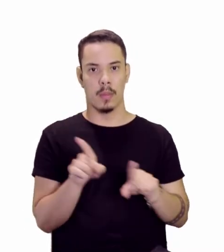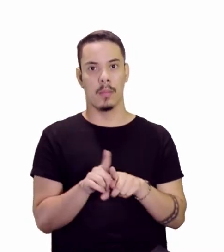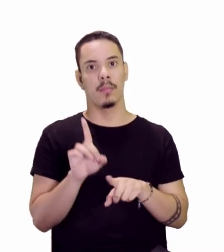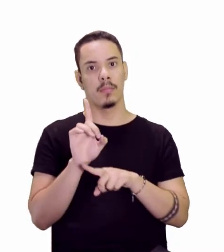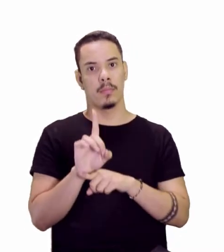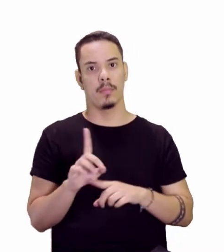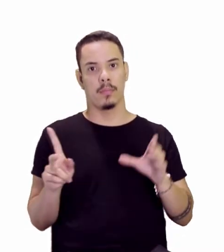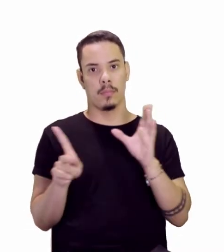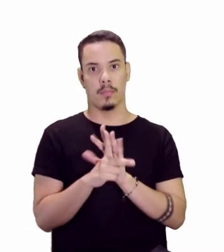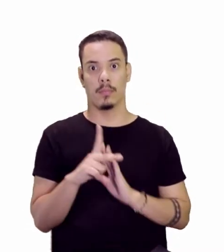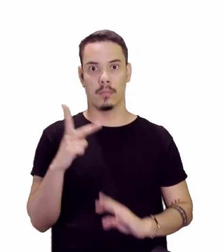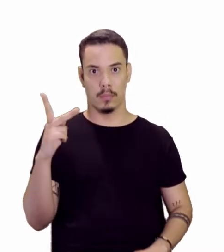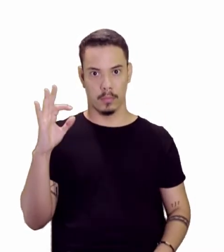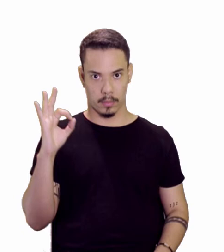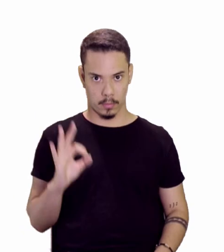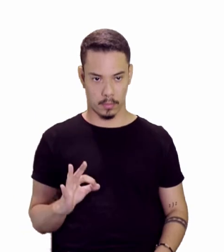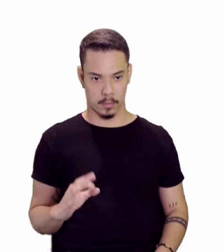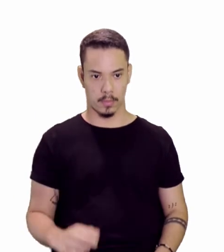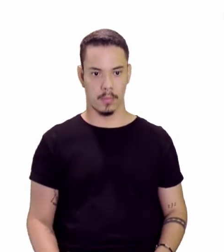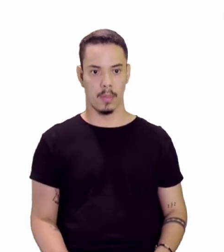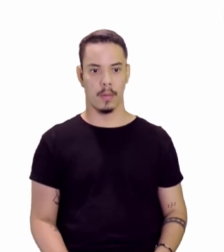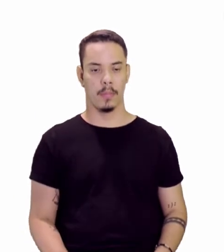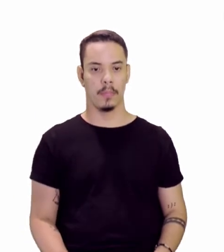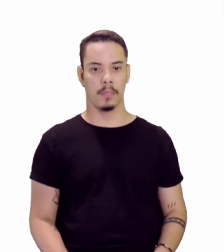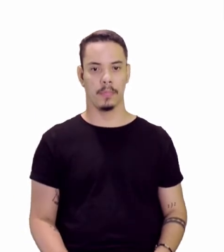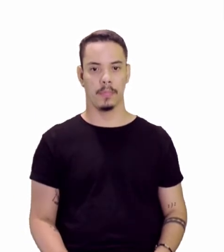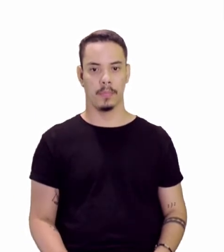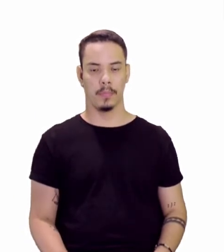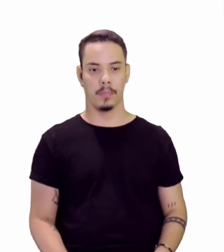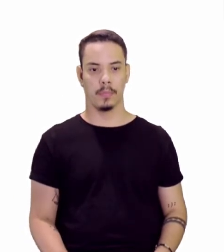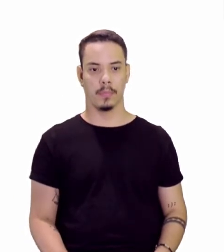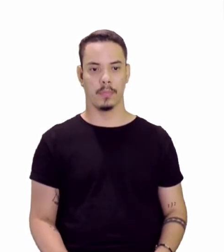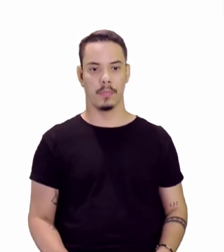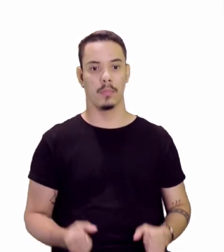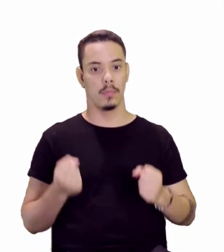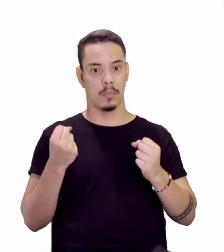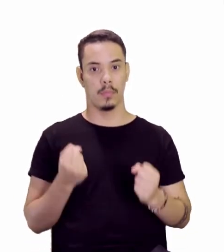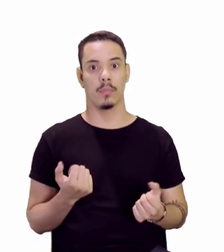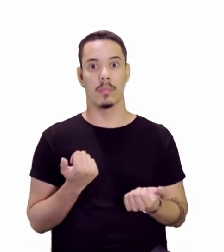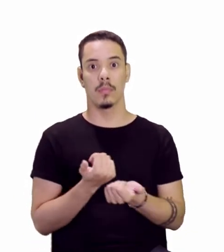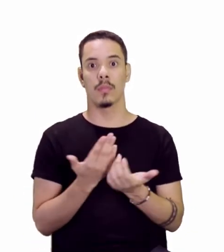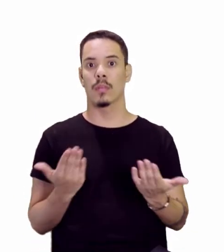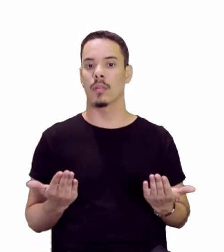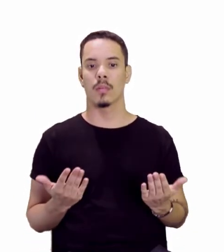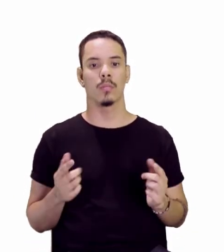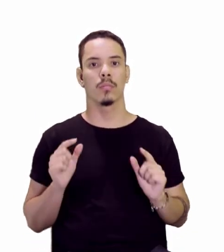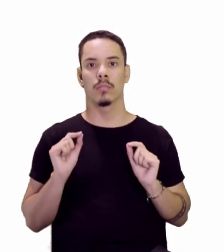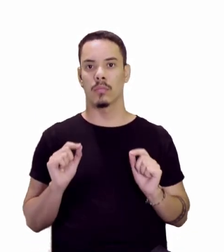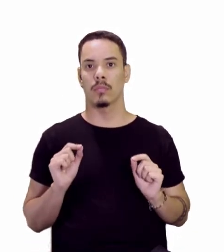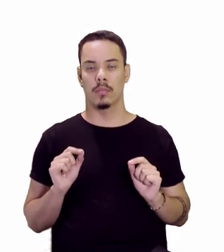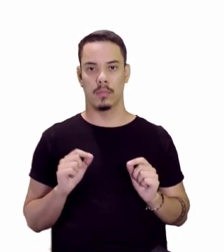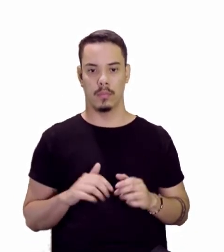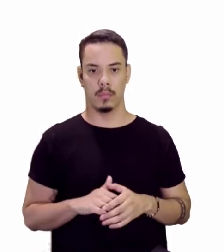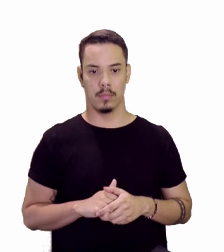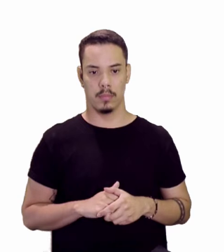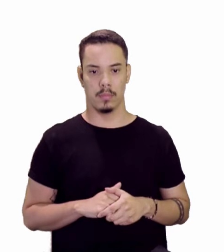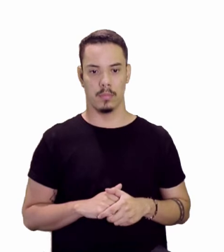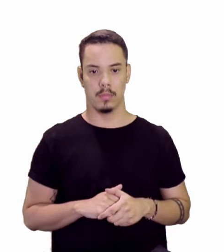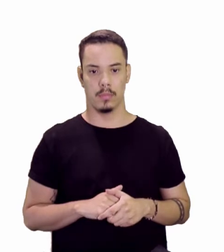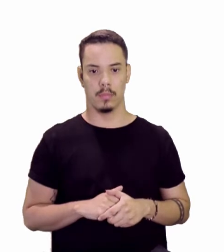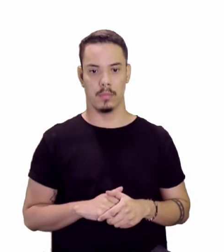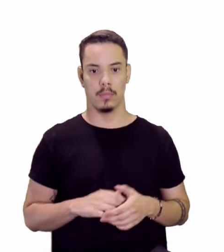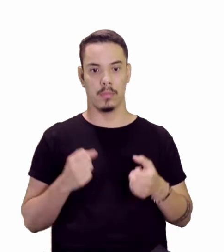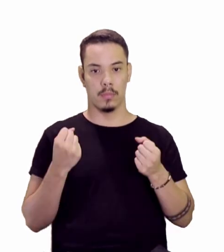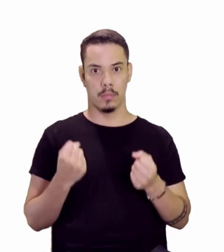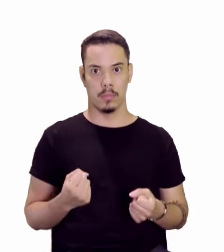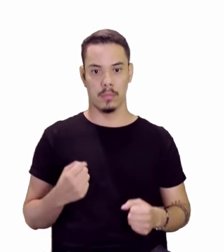desse líquido também. Não é isso? É. O peso do corpo é dado, então, por... Tá aí, olha só. Peso